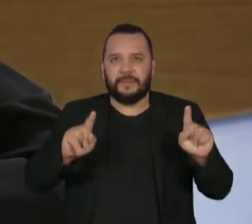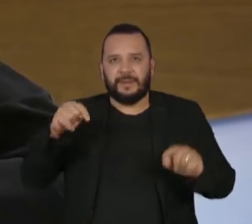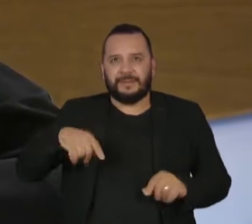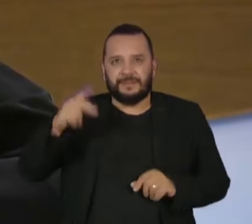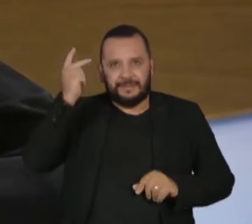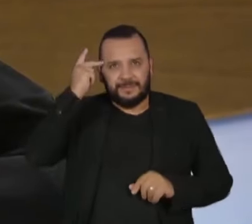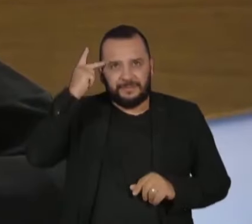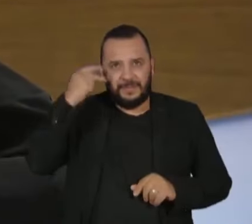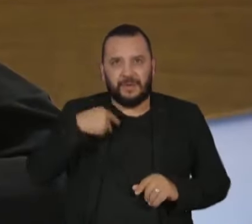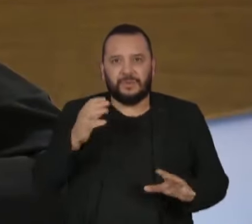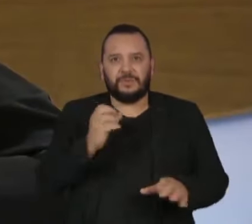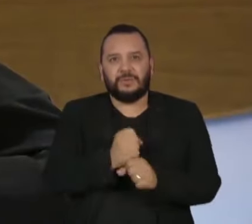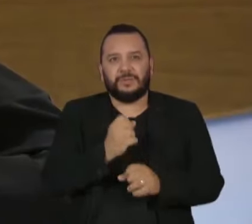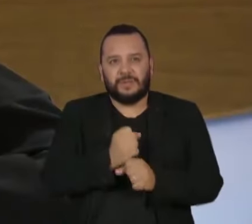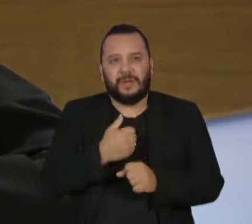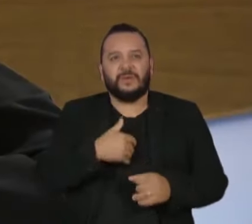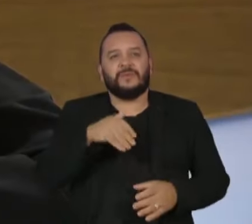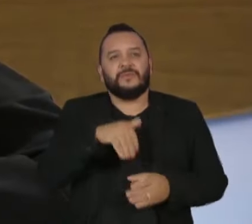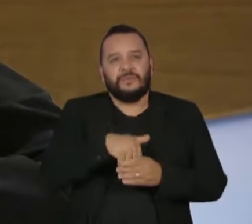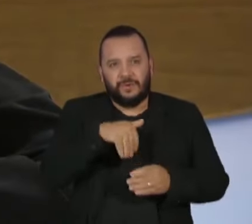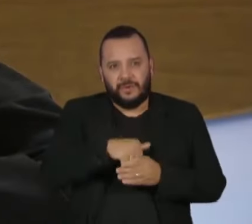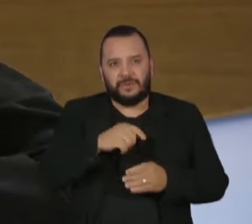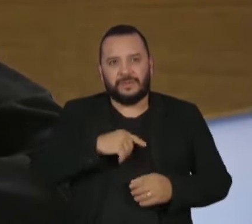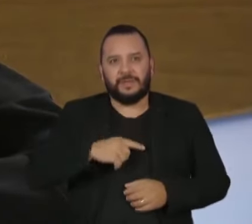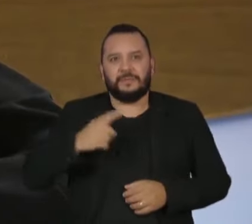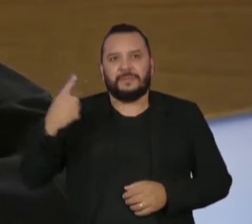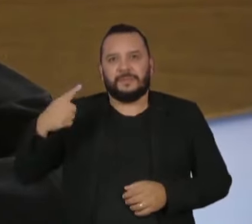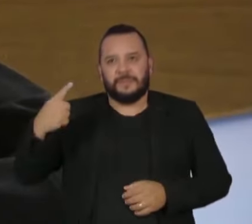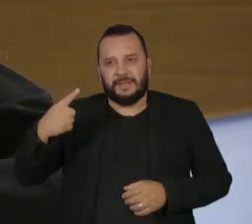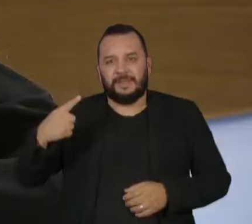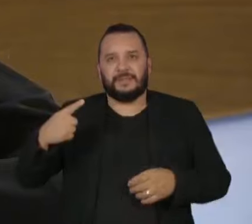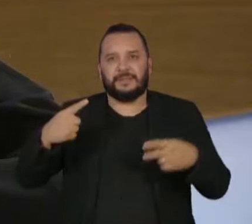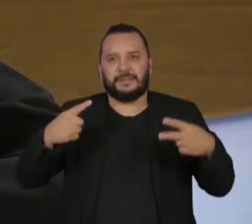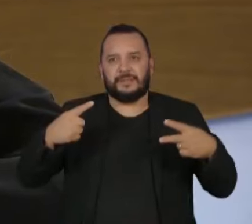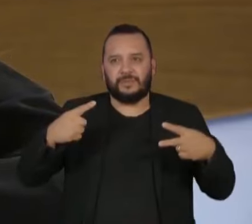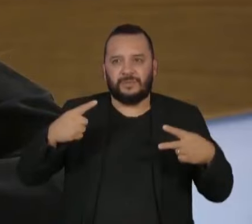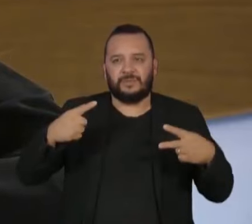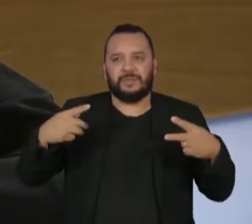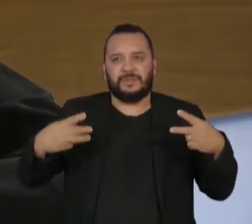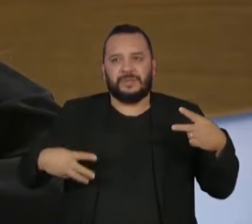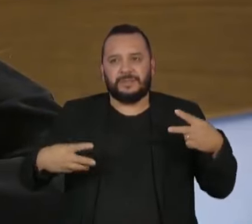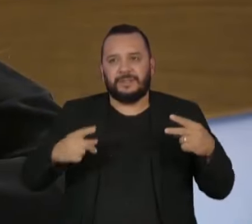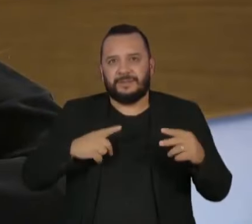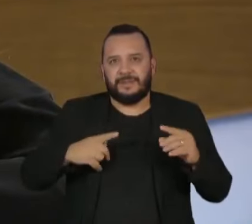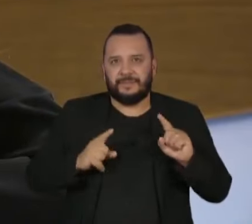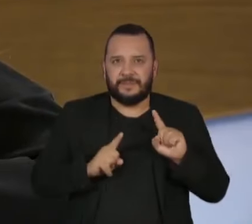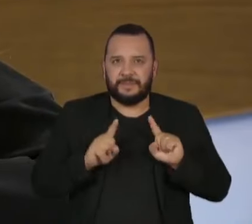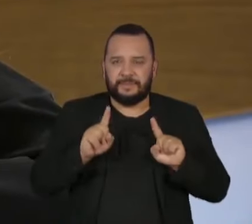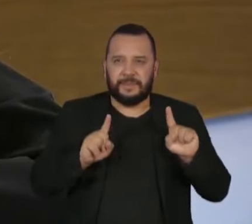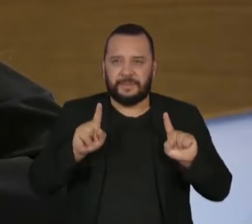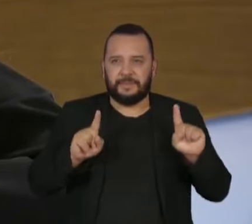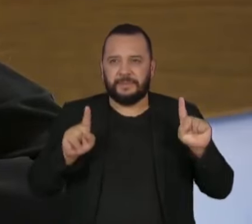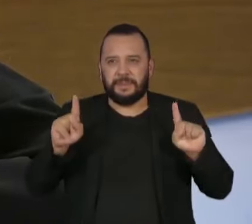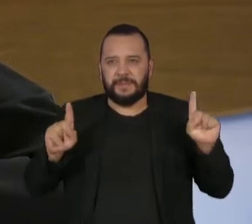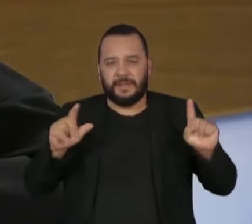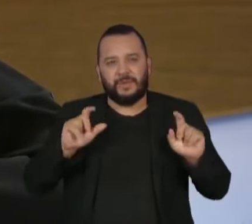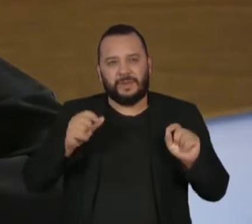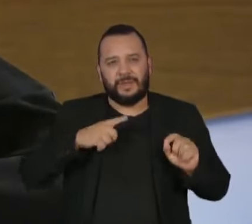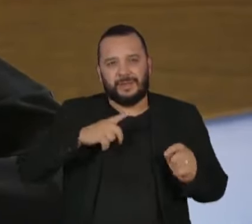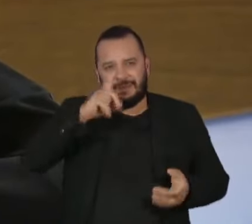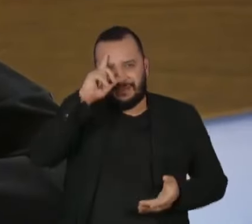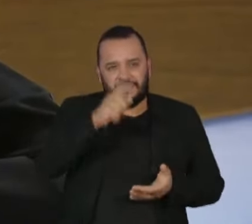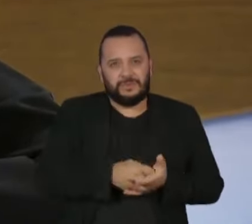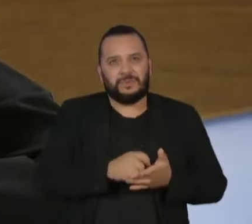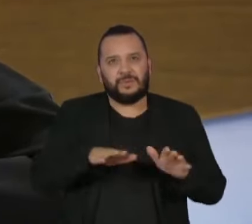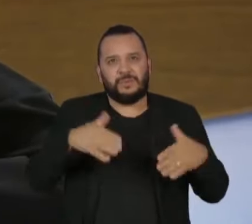quantidade de votos ali que diferencia o primeiro do segundo do terceiro a gente vê que foi foi no aperto que que definiu Qual foi o detalhe